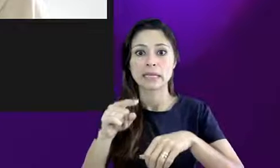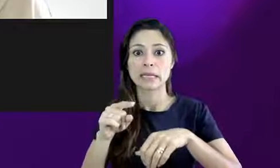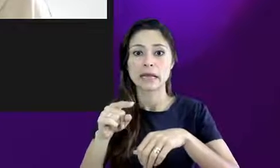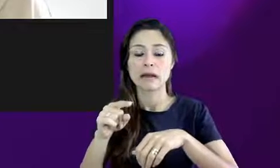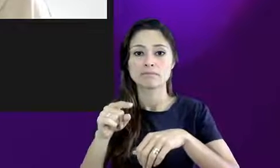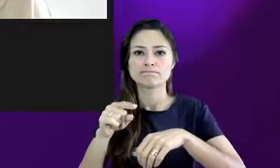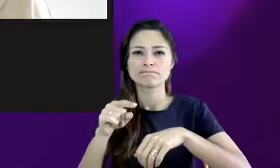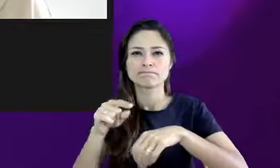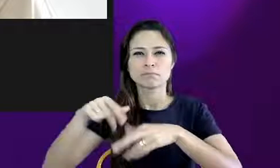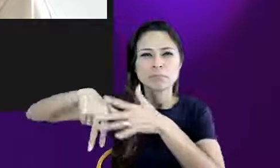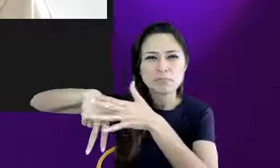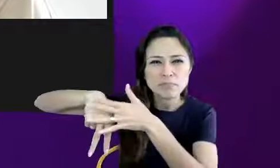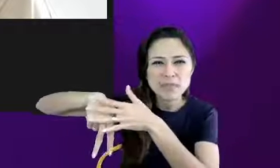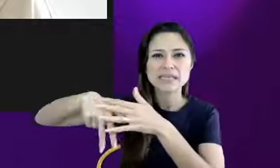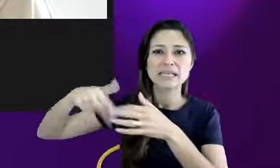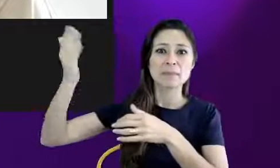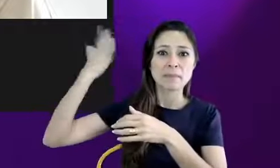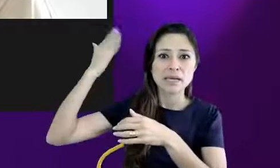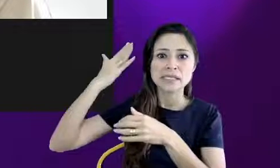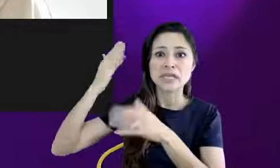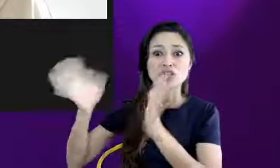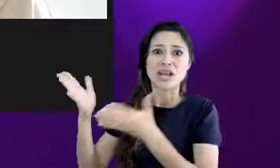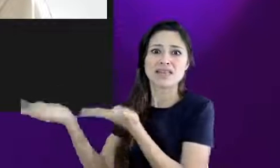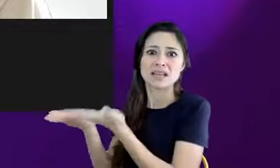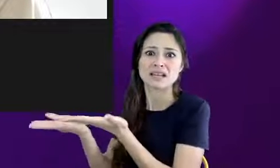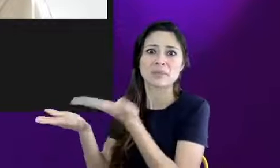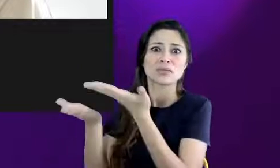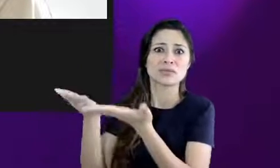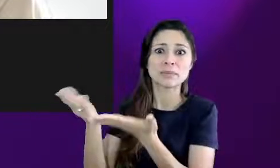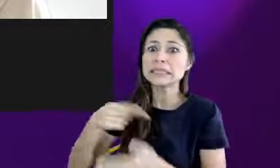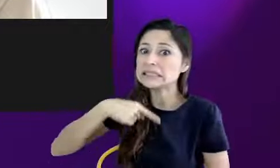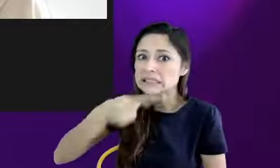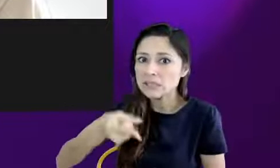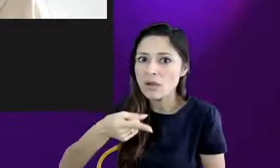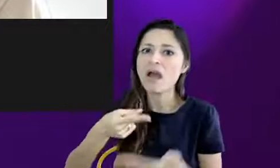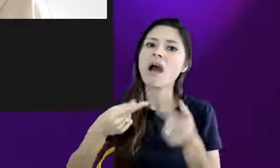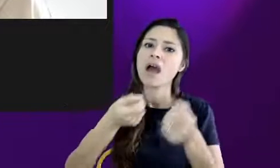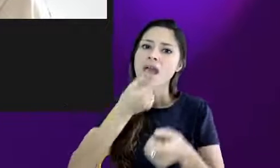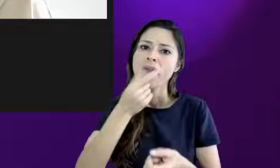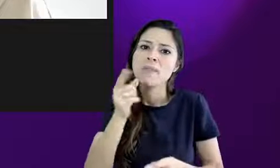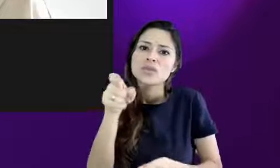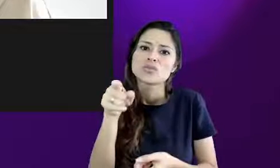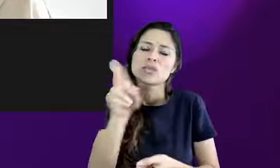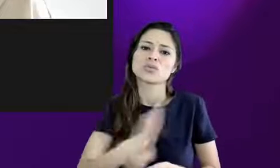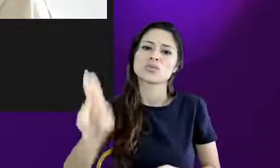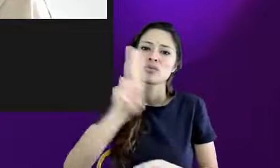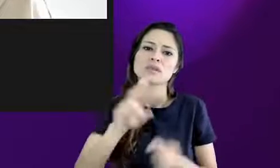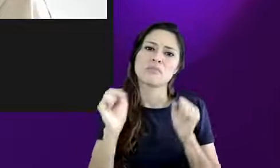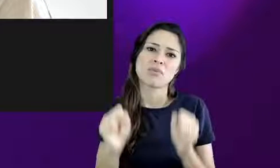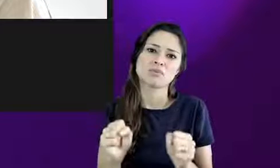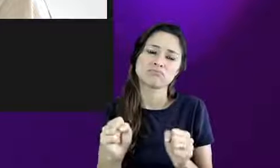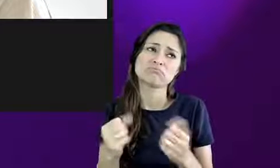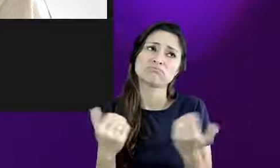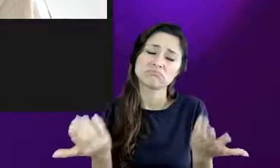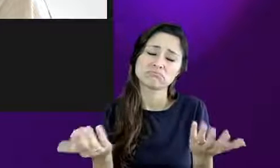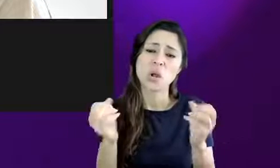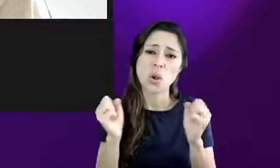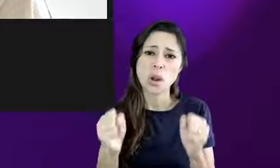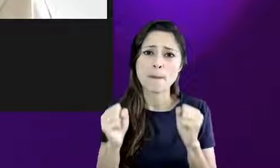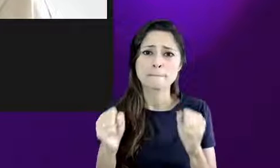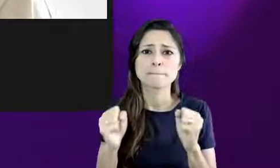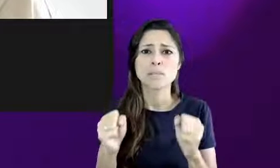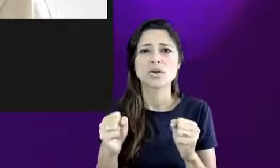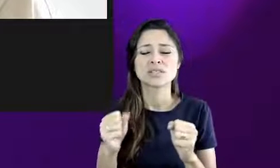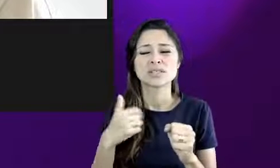falharam a terapia anti-TNF. Portanto, há essa questão relacionada ao tofacitinib. Talvez isso tenha me inibido um